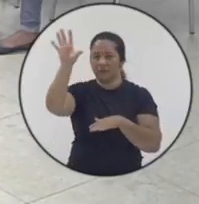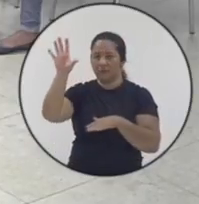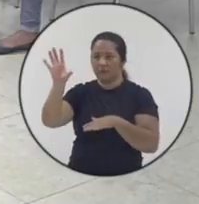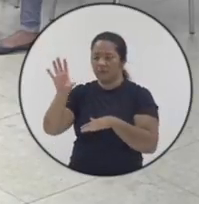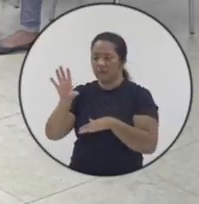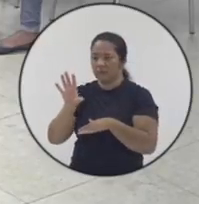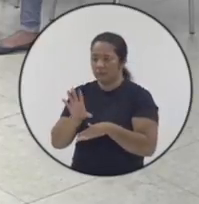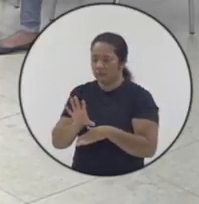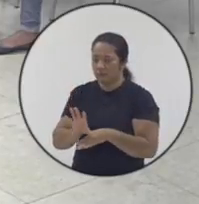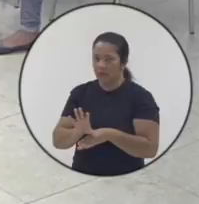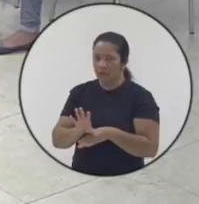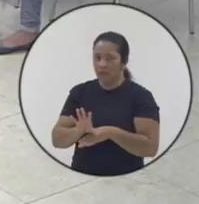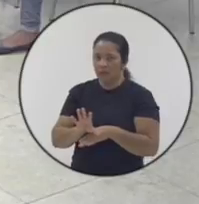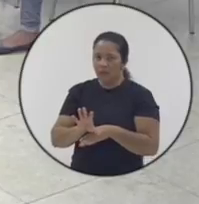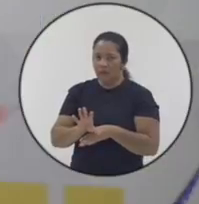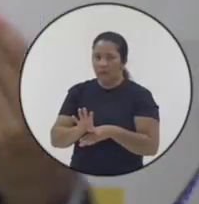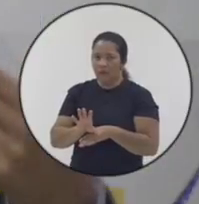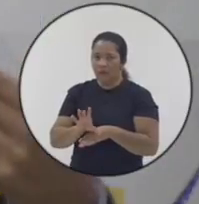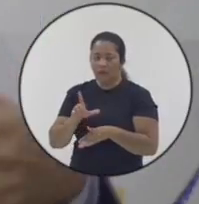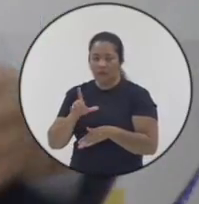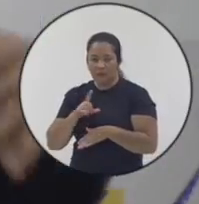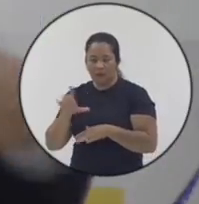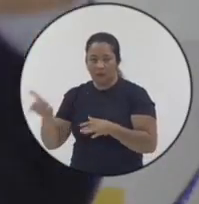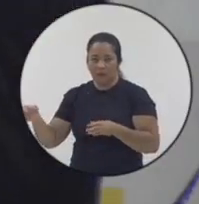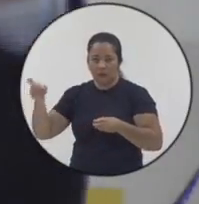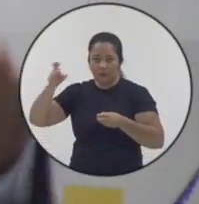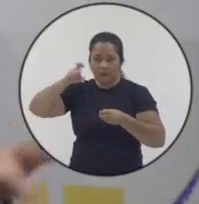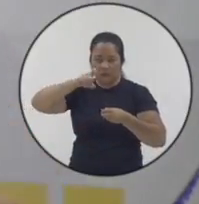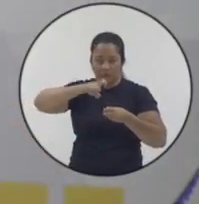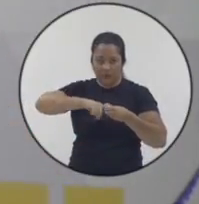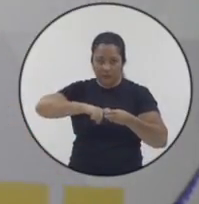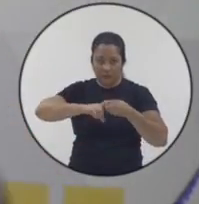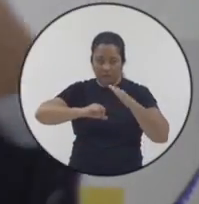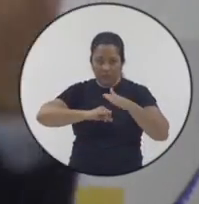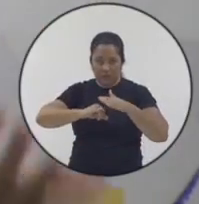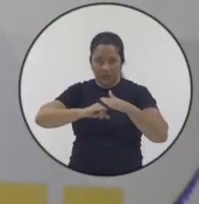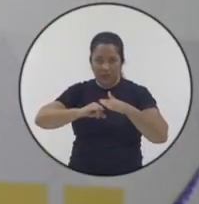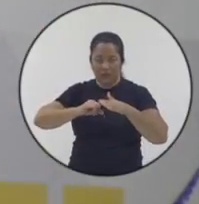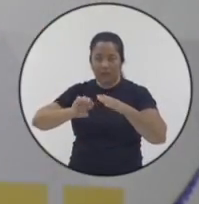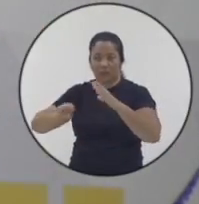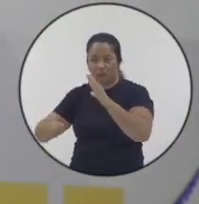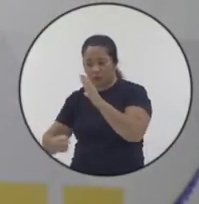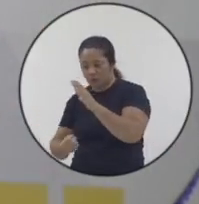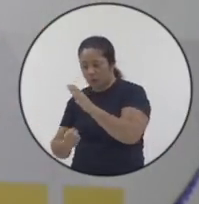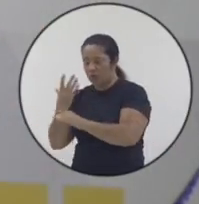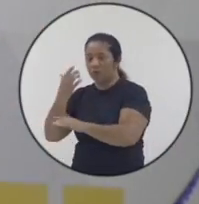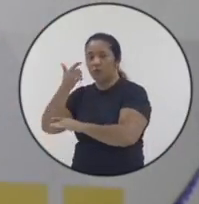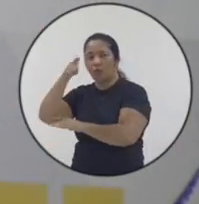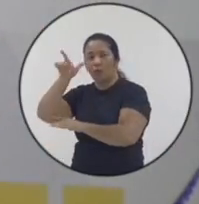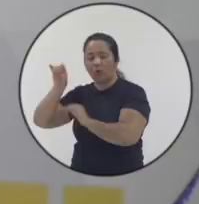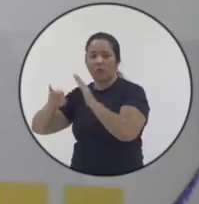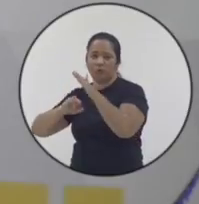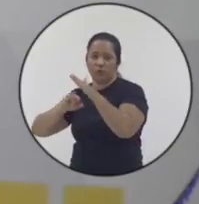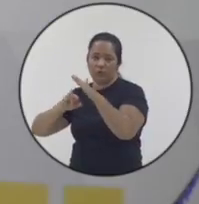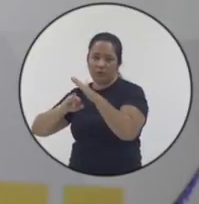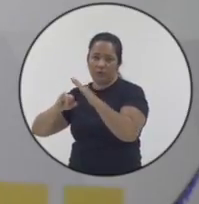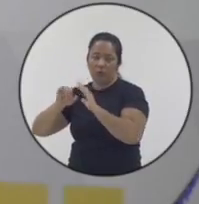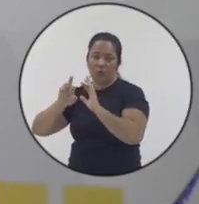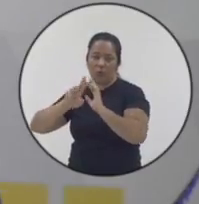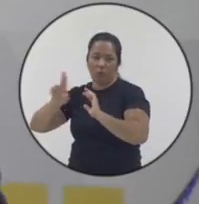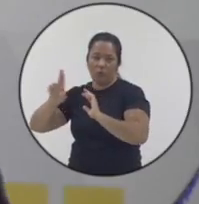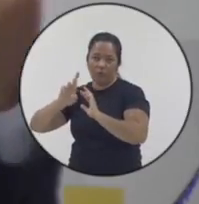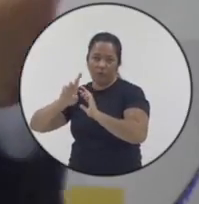que são filiados ao IBRAT, mas instituíram outras redes, outros nomes, né? Bom,